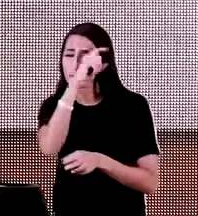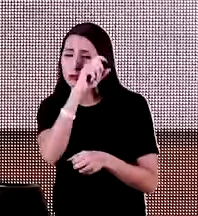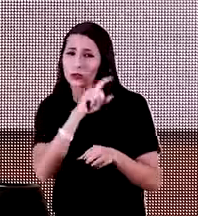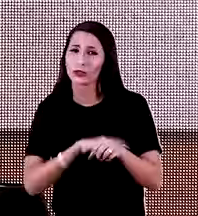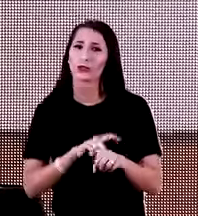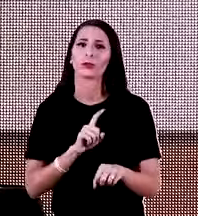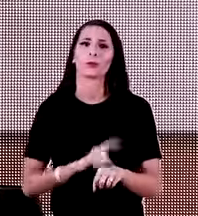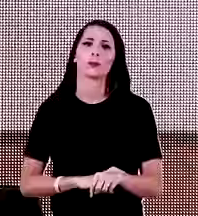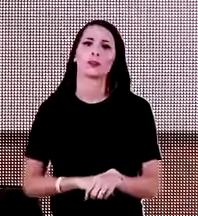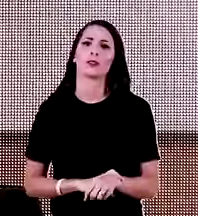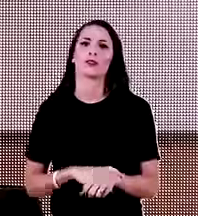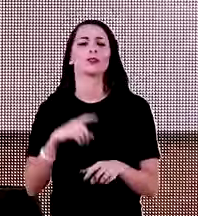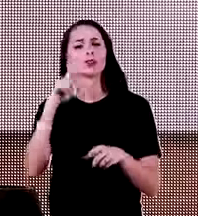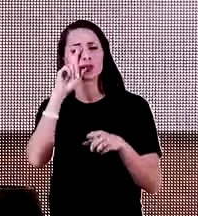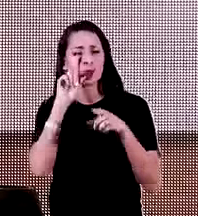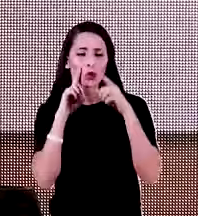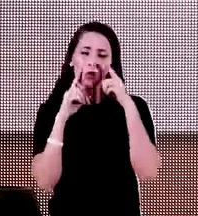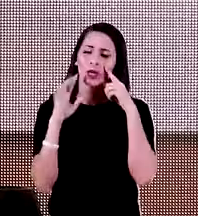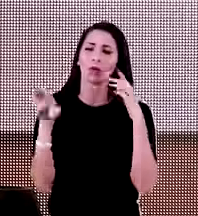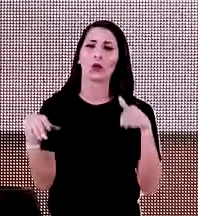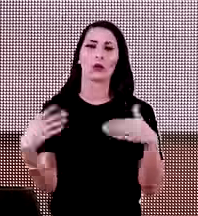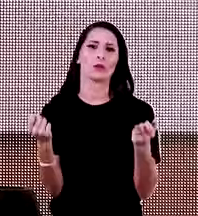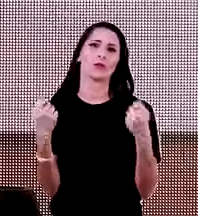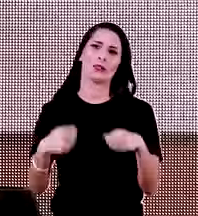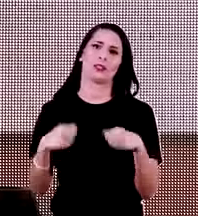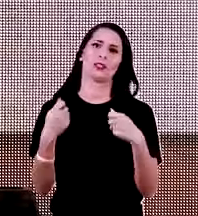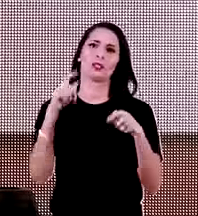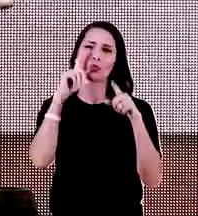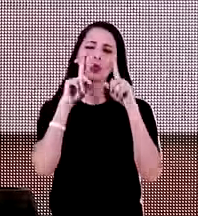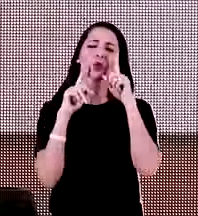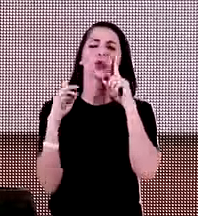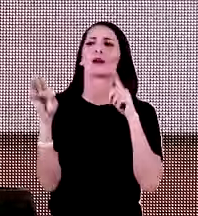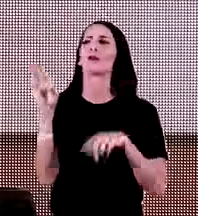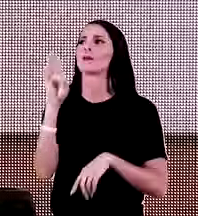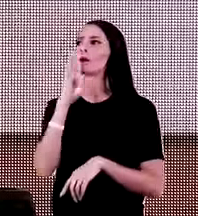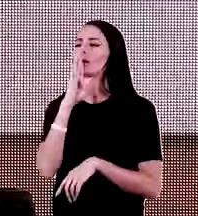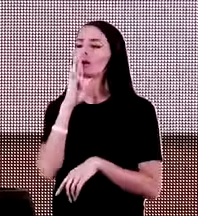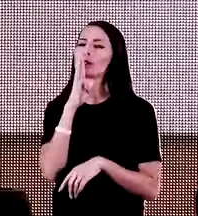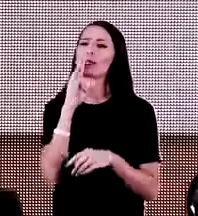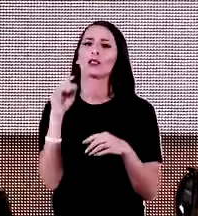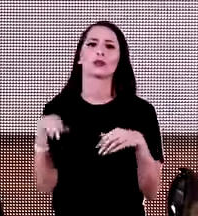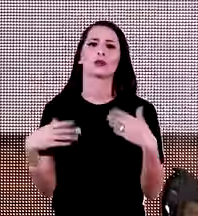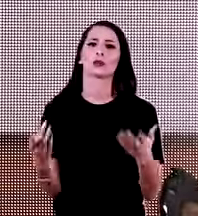saber chorar quando precisa chorar. É saber ficar calado quando você não tem nada o que fazer.